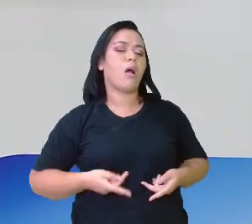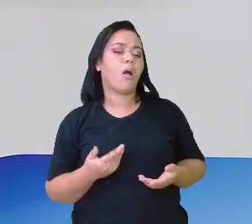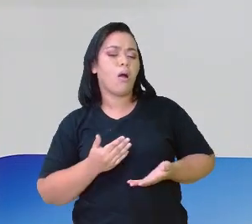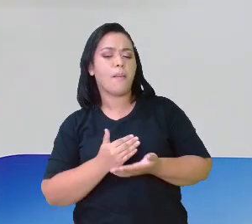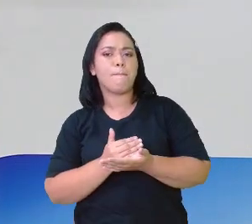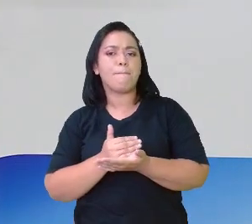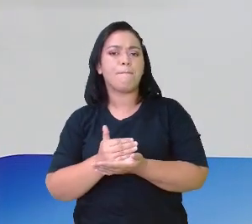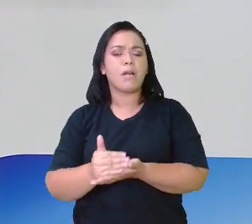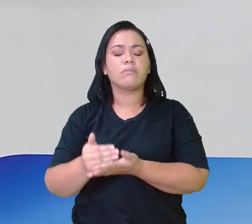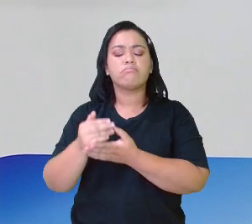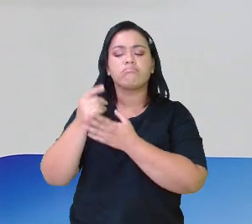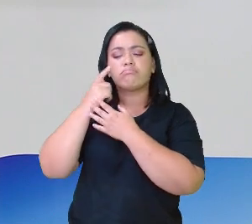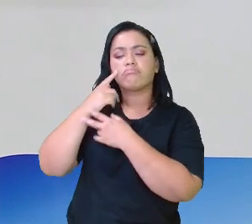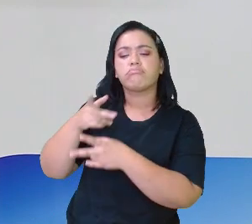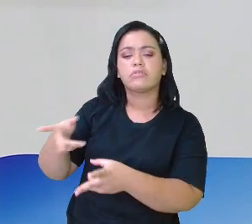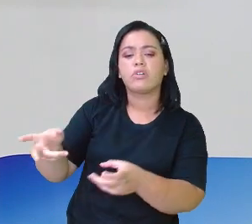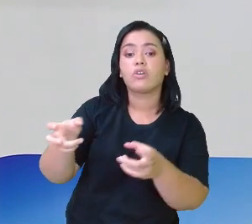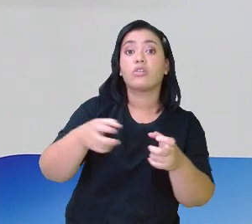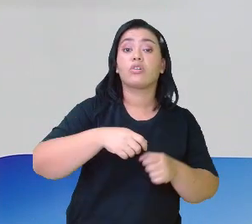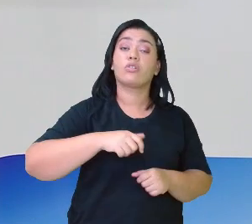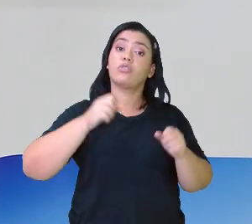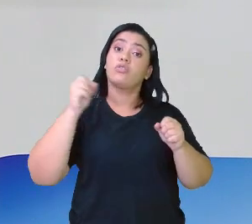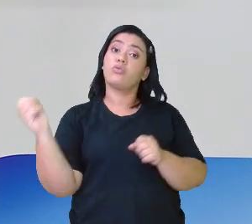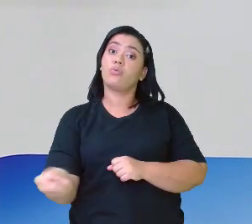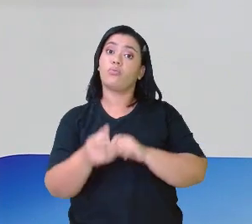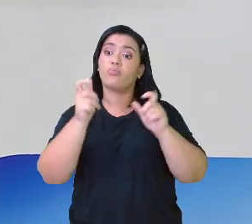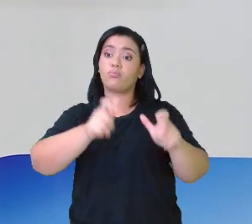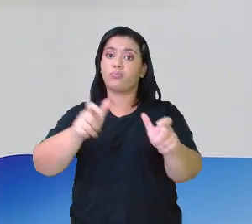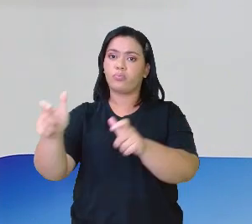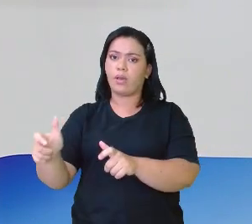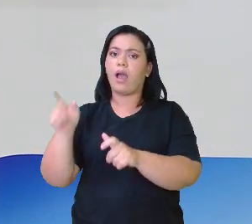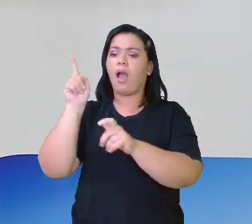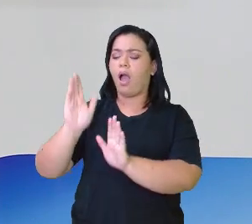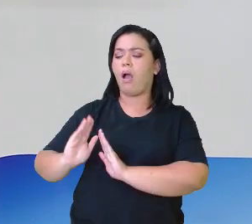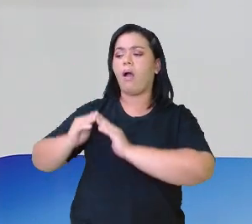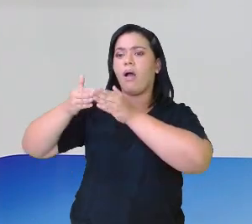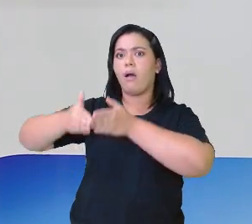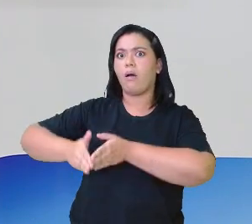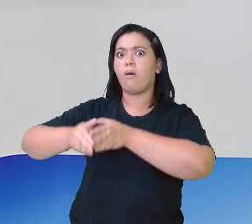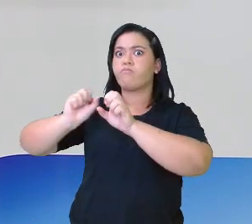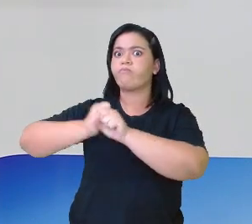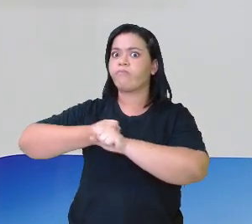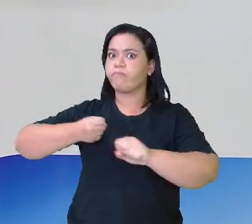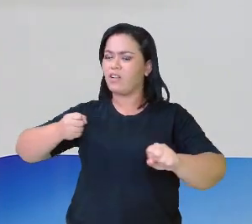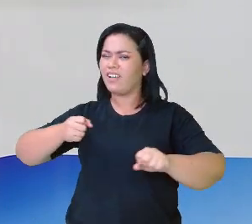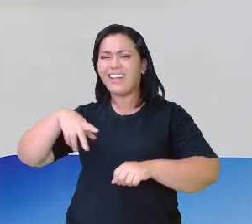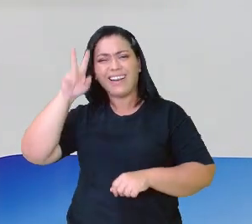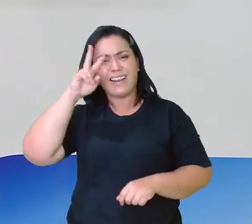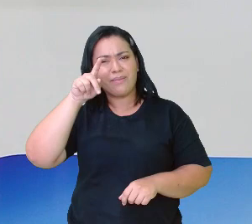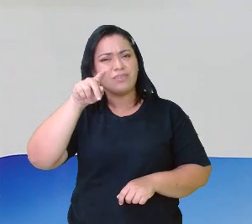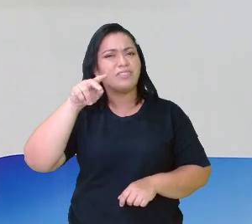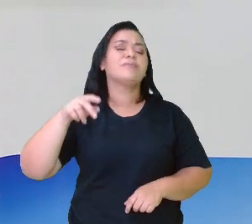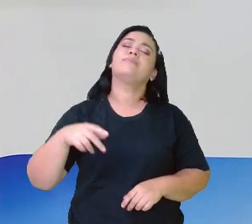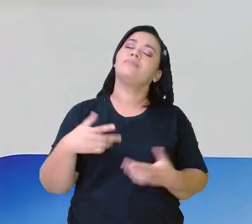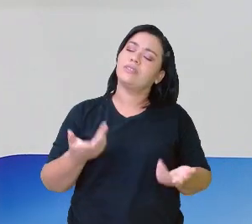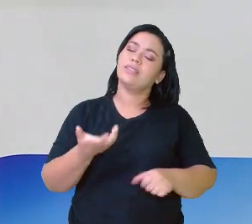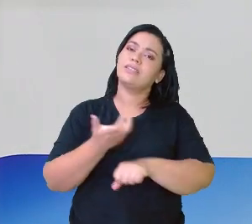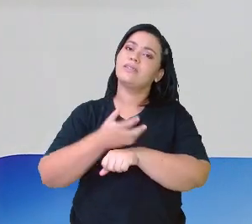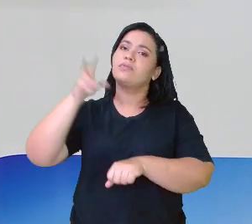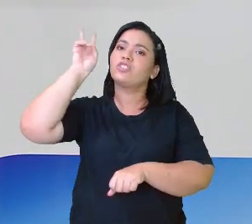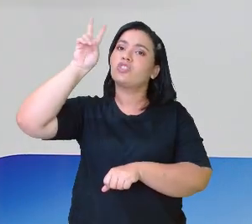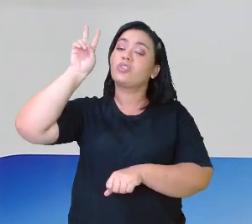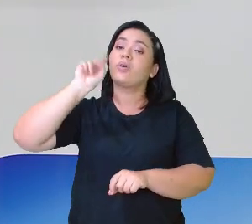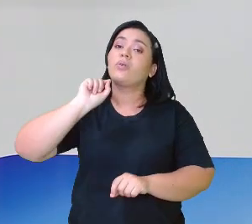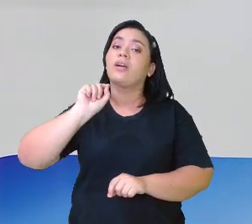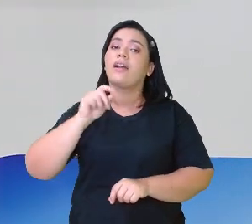a explorar novos territórios. Então, as grandes navegações, lembra da aula de história, de uma aula de história anterior, quando a gente